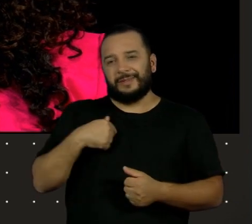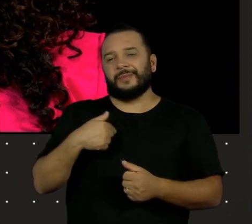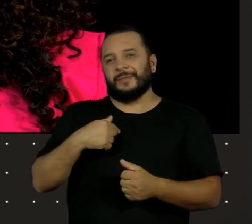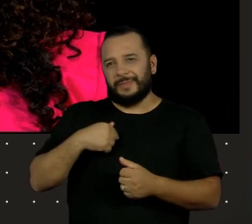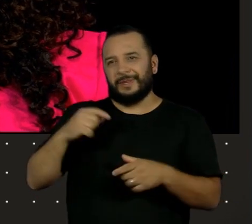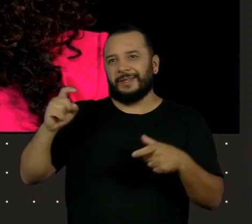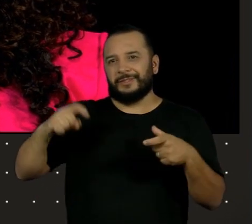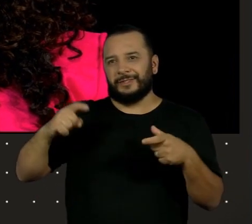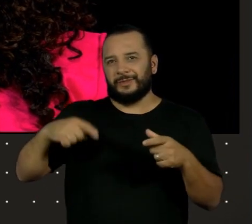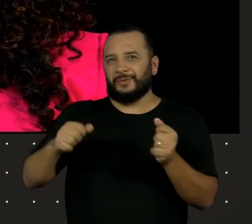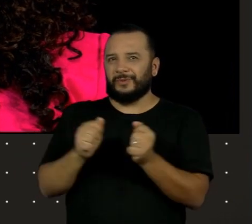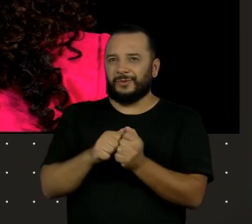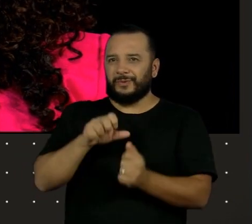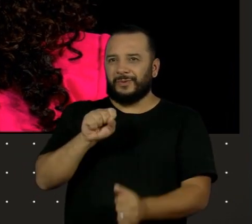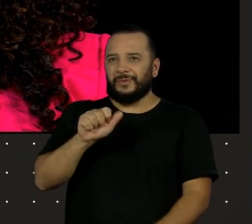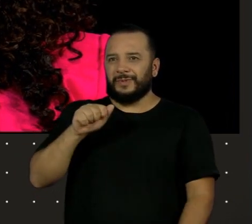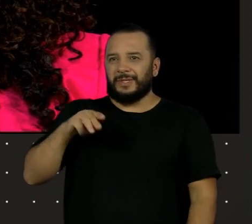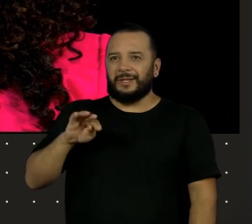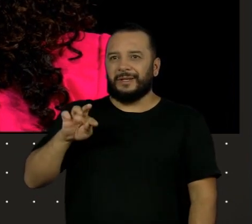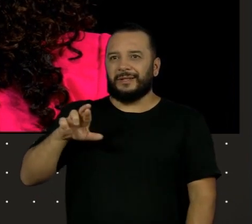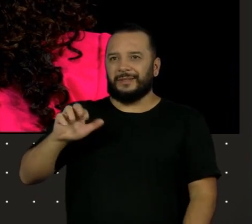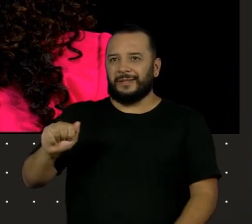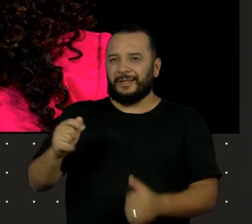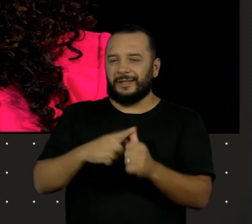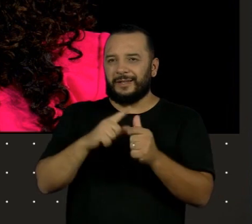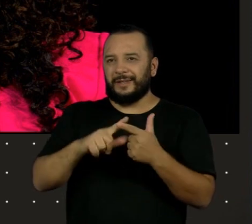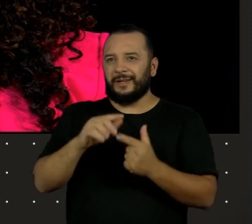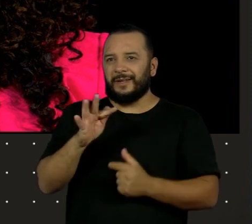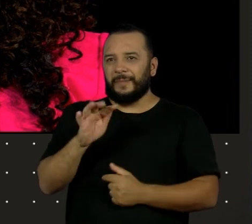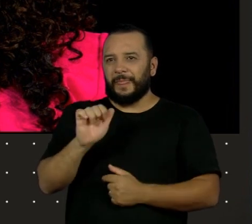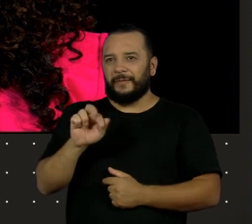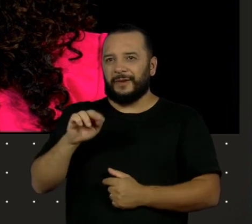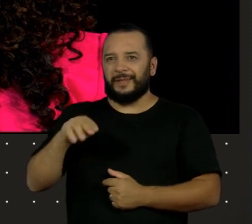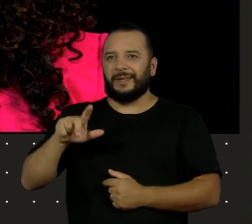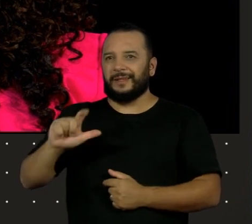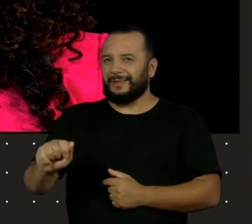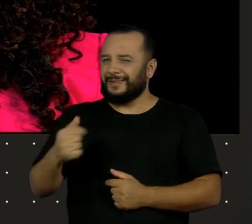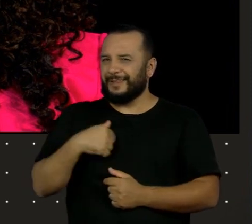lado de Sandra de Sá, Fernanda Abreu, entre outros. E aí